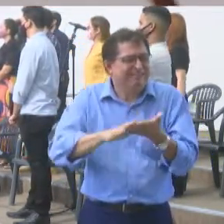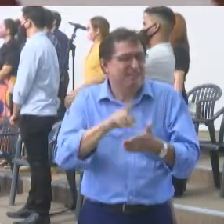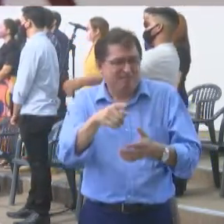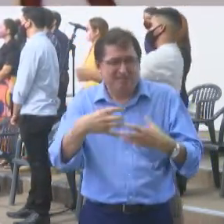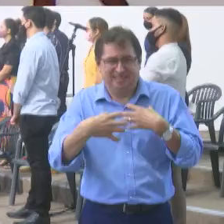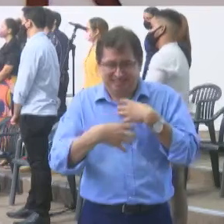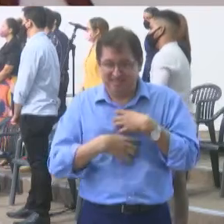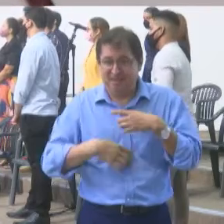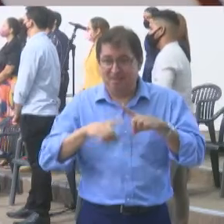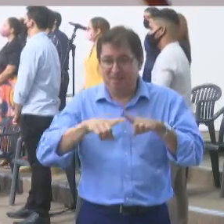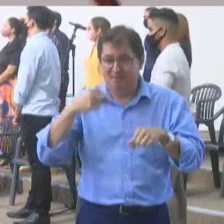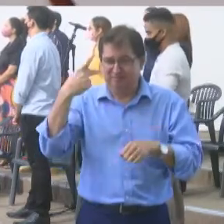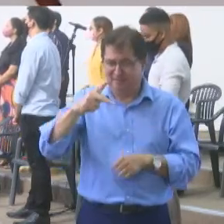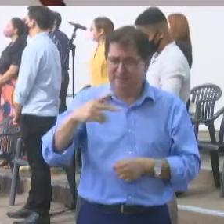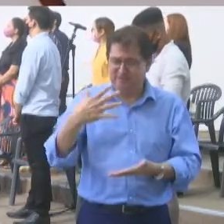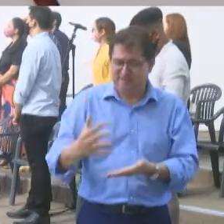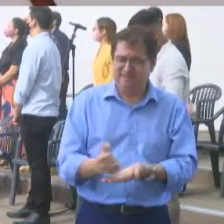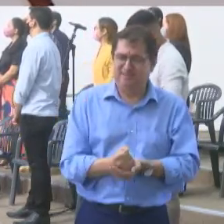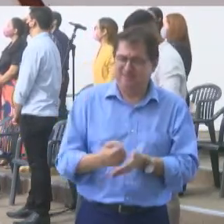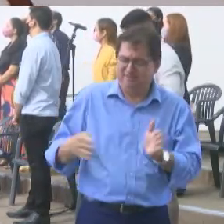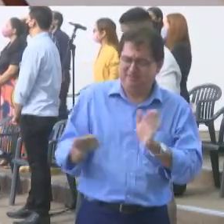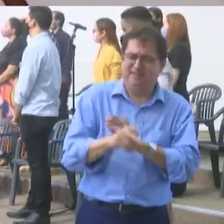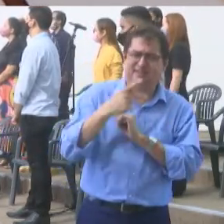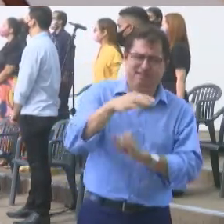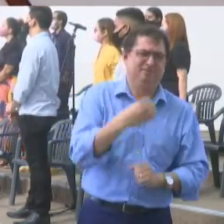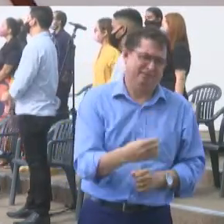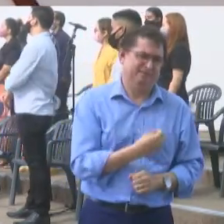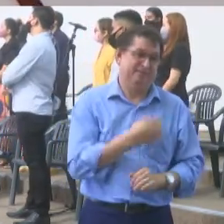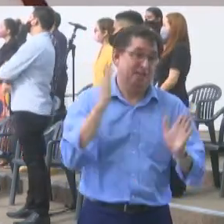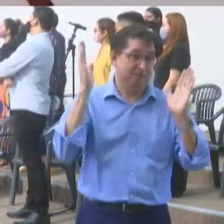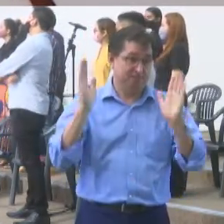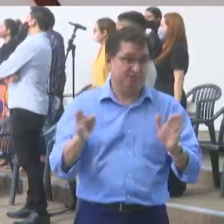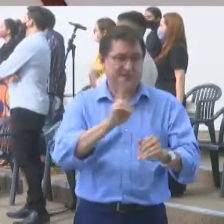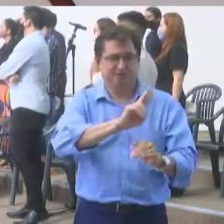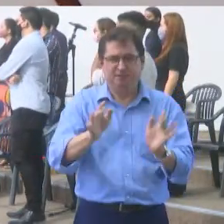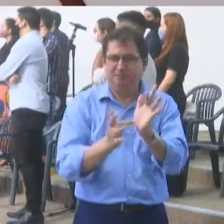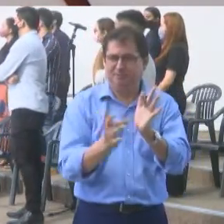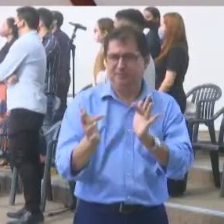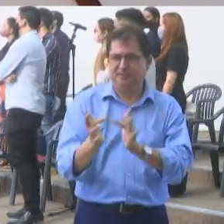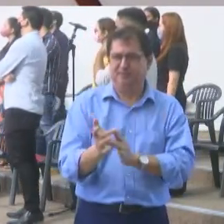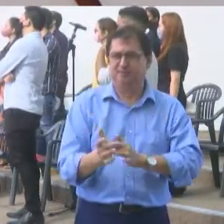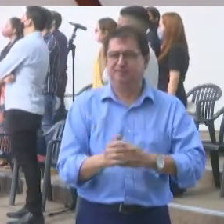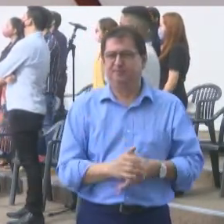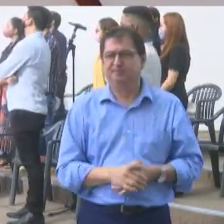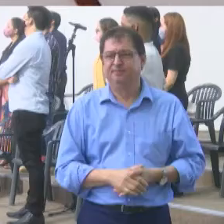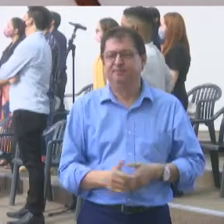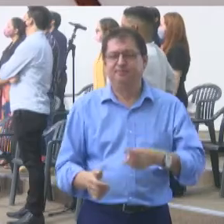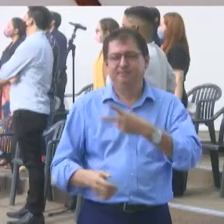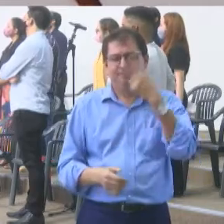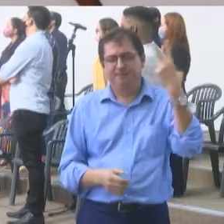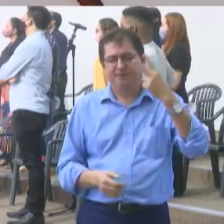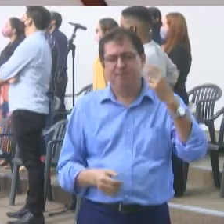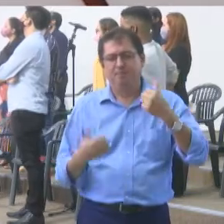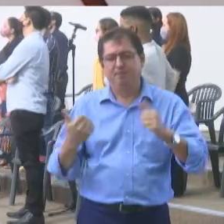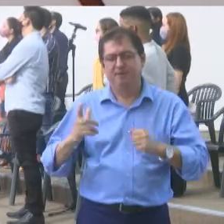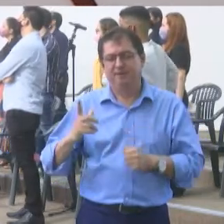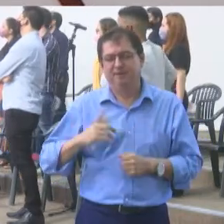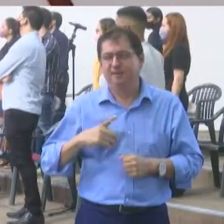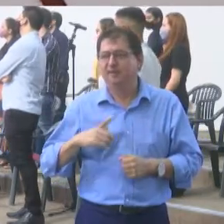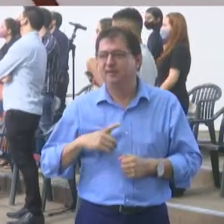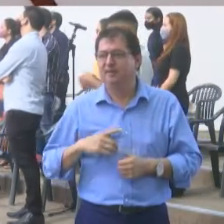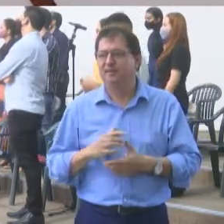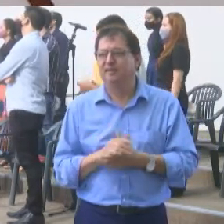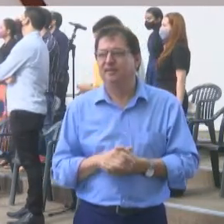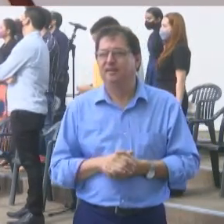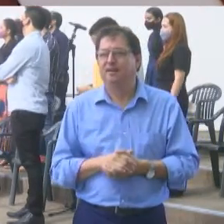teu resgatador Jesus não saiba o que você está passando. Nada. A segunda coisa, tem que ter condições